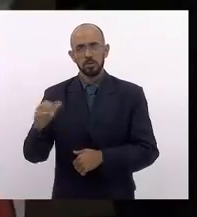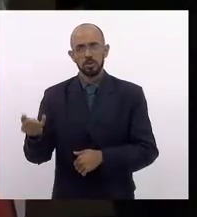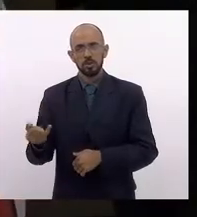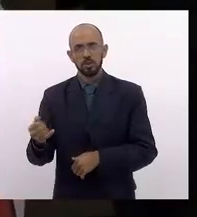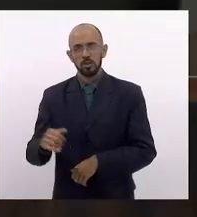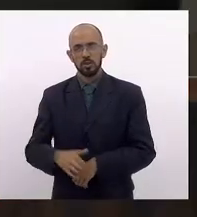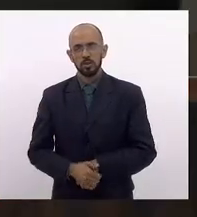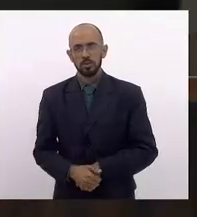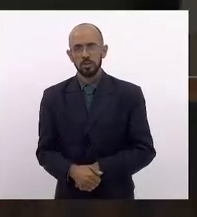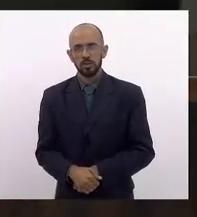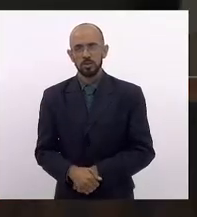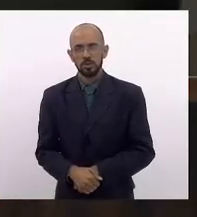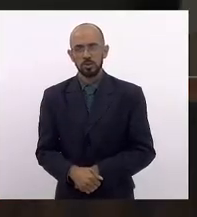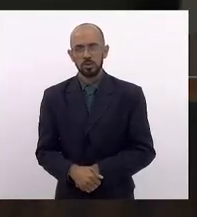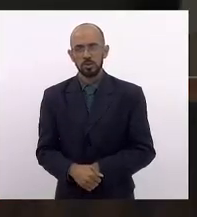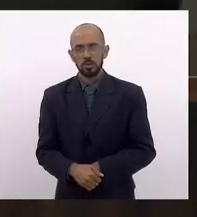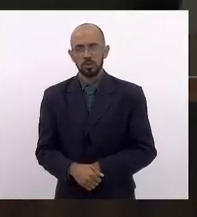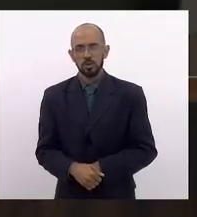ccj